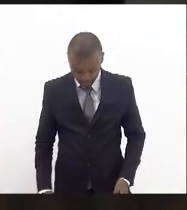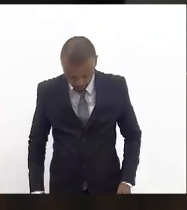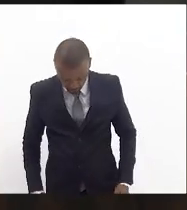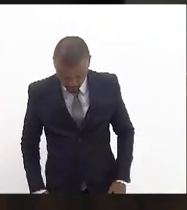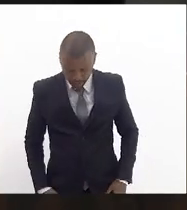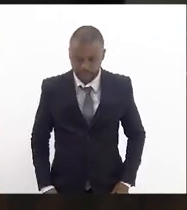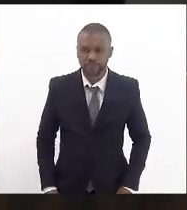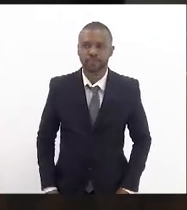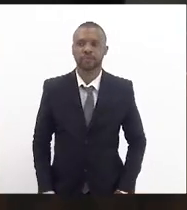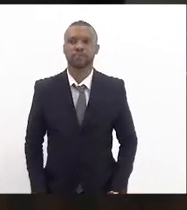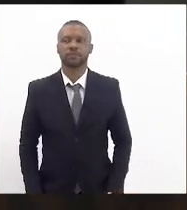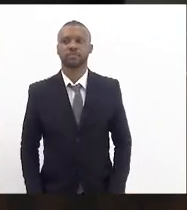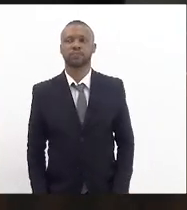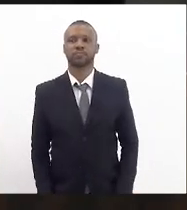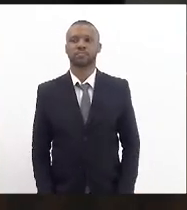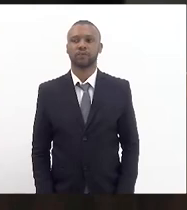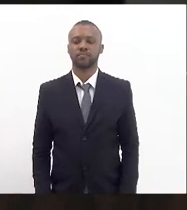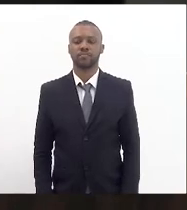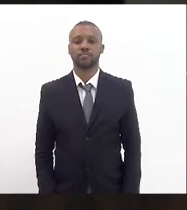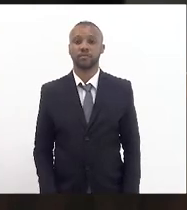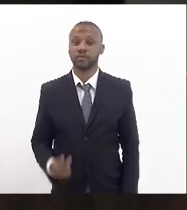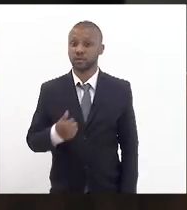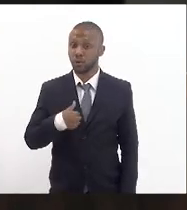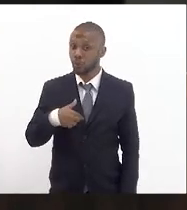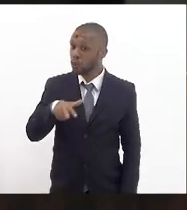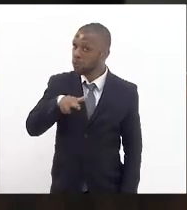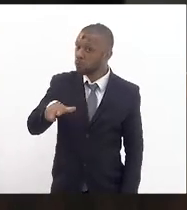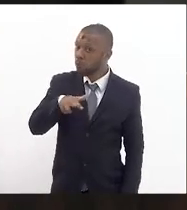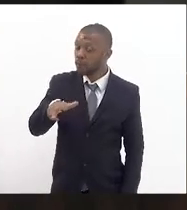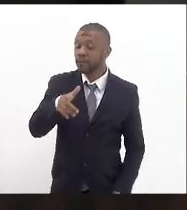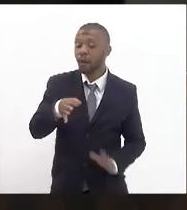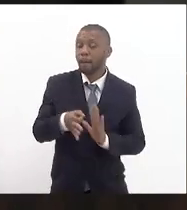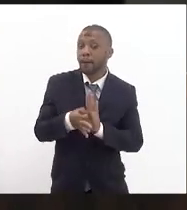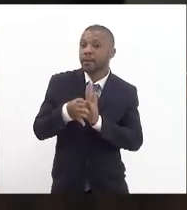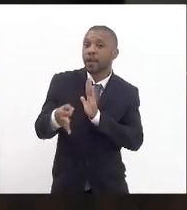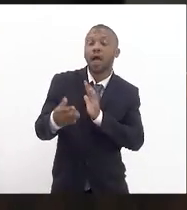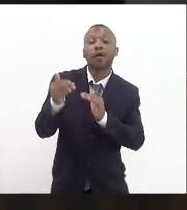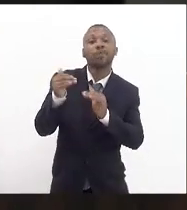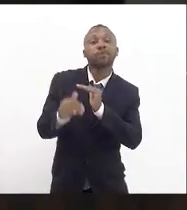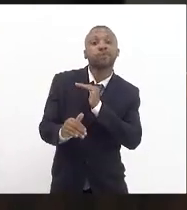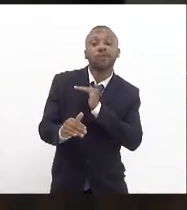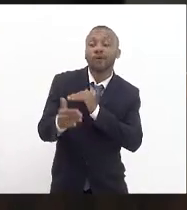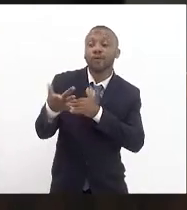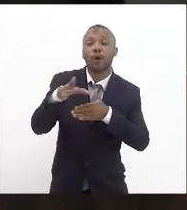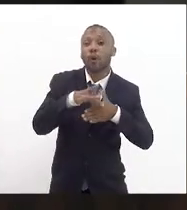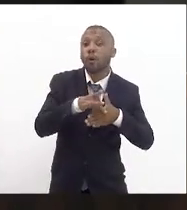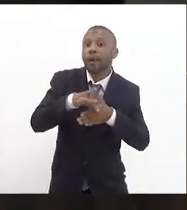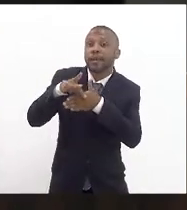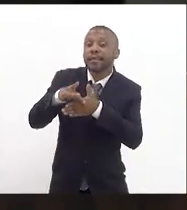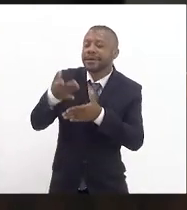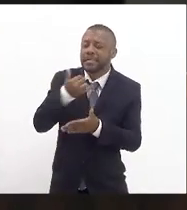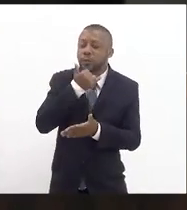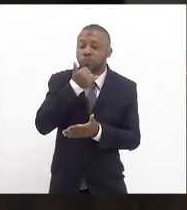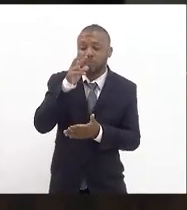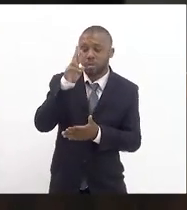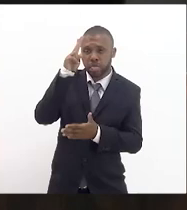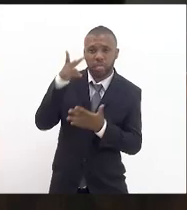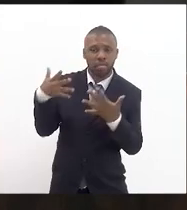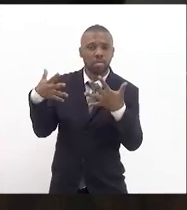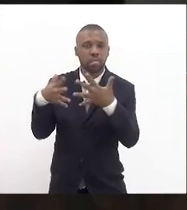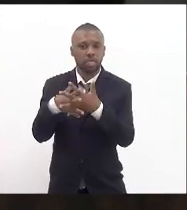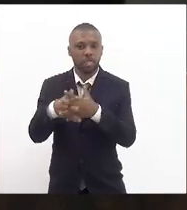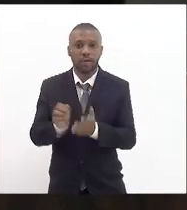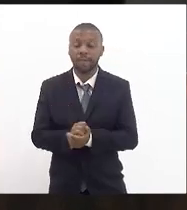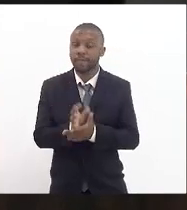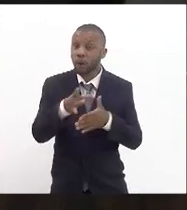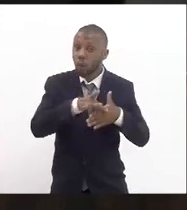Não fui eu quem dei o parecer rejeitando as emendas. Foi o vosso líder. Oh, perdão, foi o líder